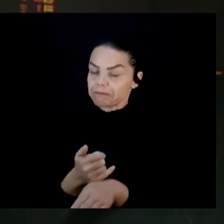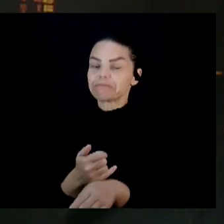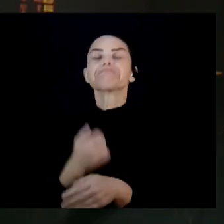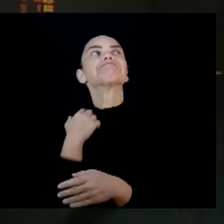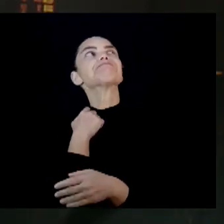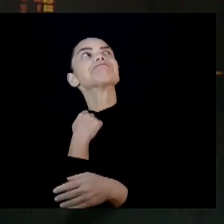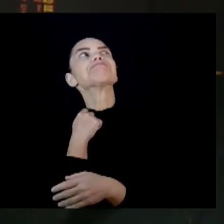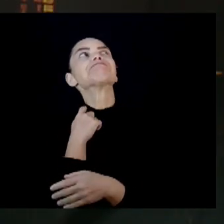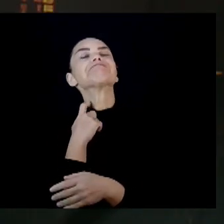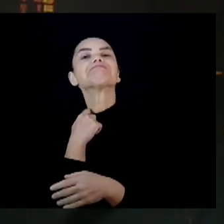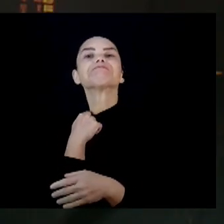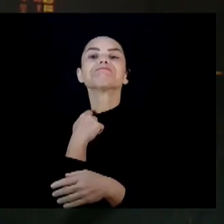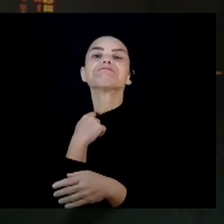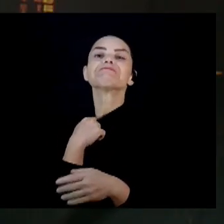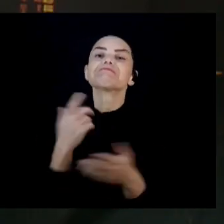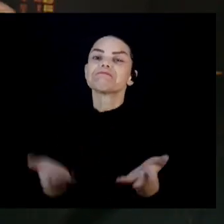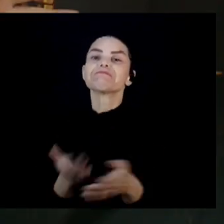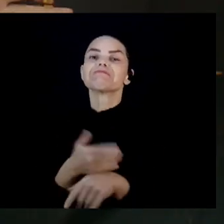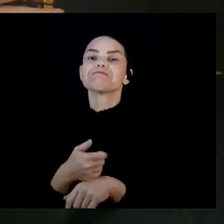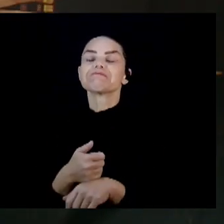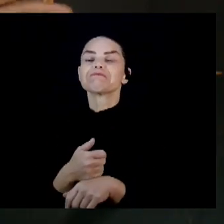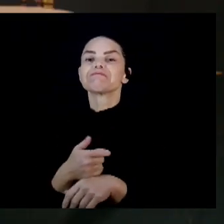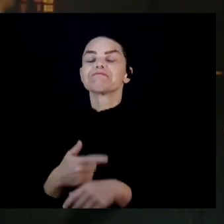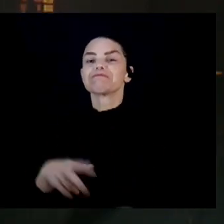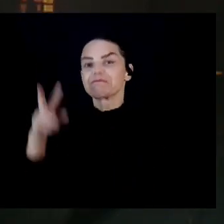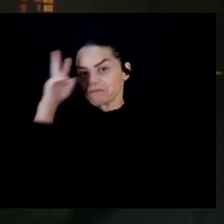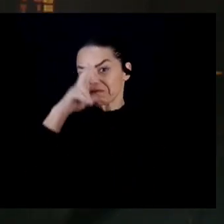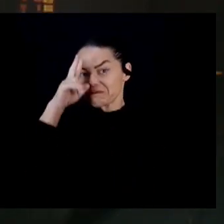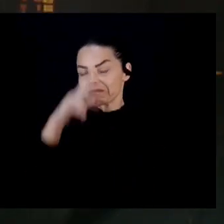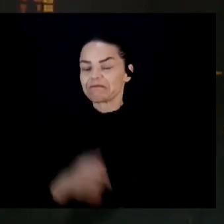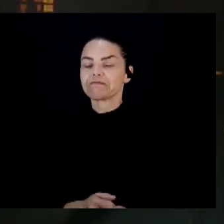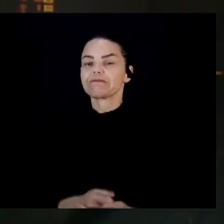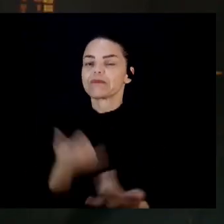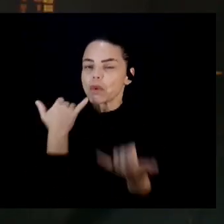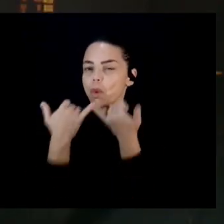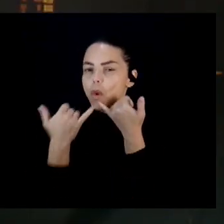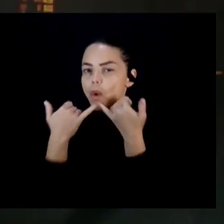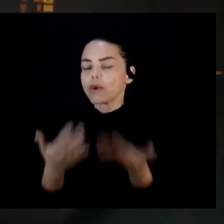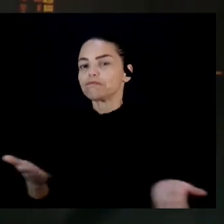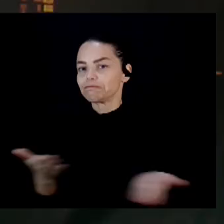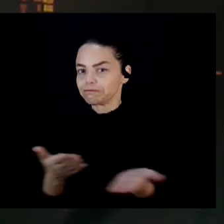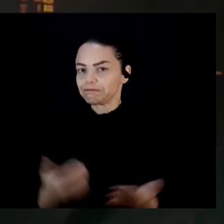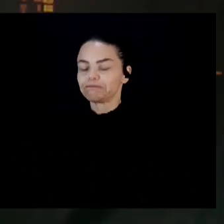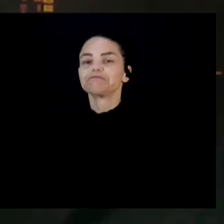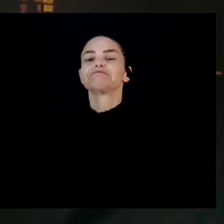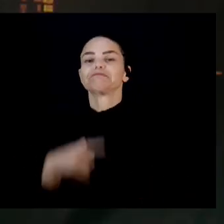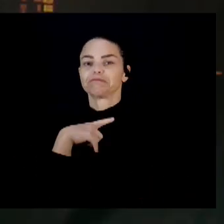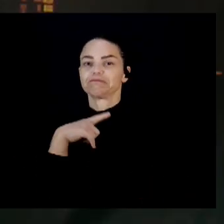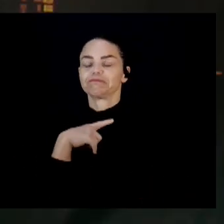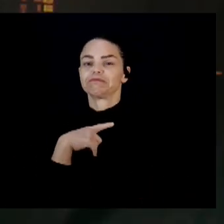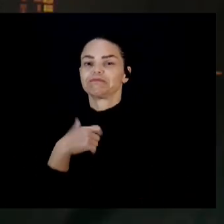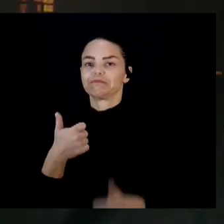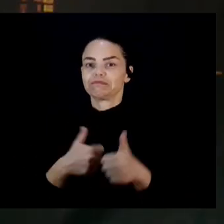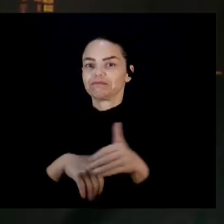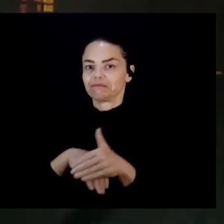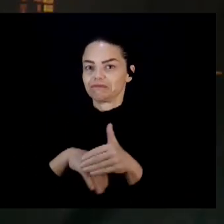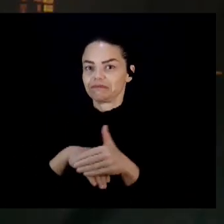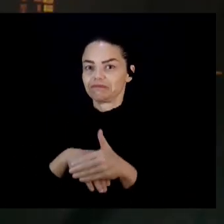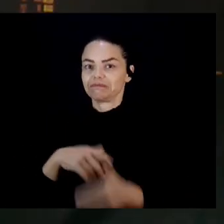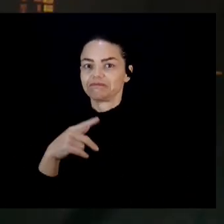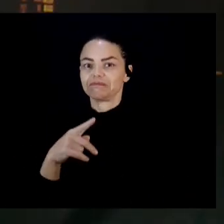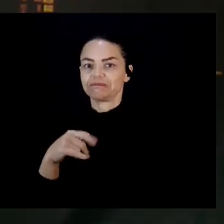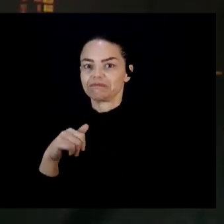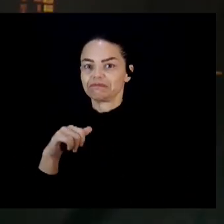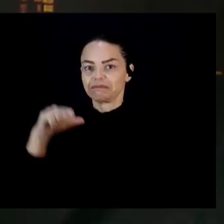a segunda-feira, nós vamos falar de algumas notícias, porque olha, hoje tem jogo no Brinco de Ouro da Princesa. O